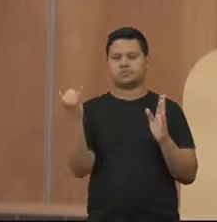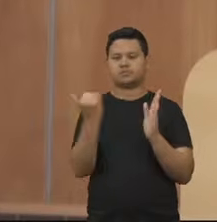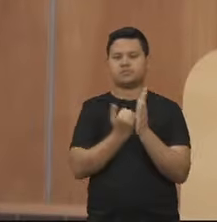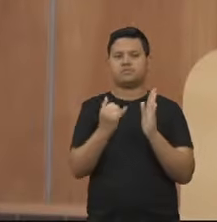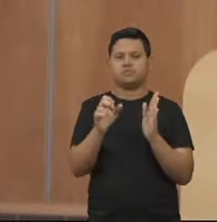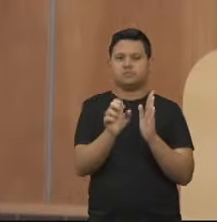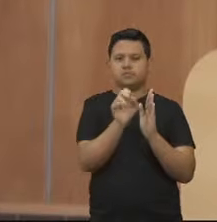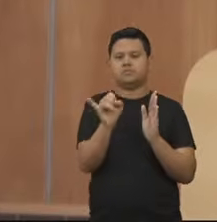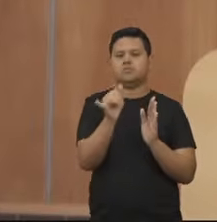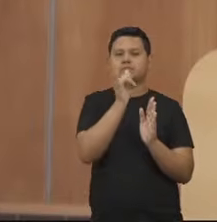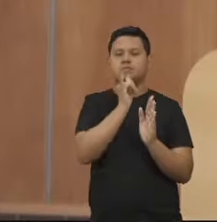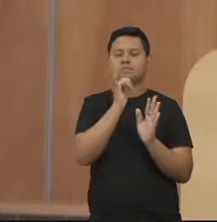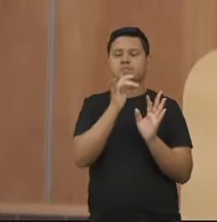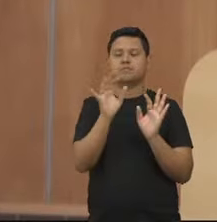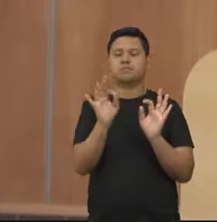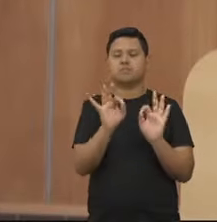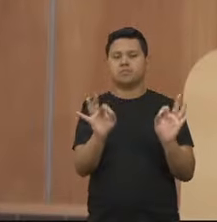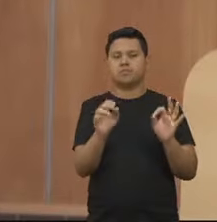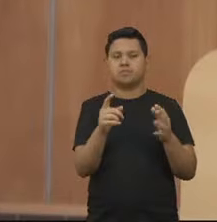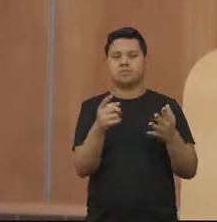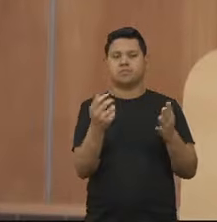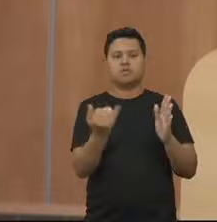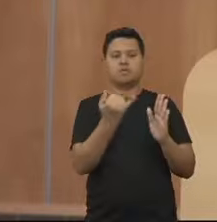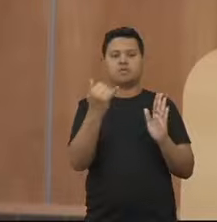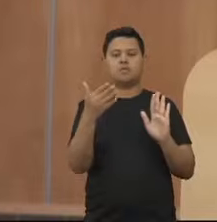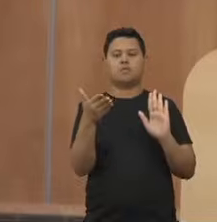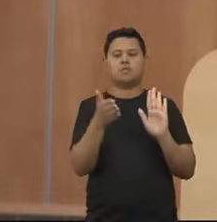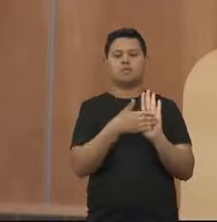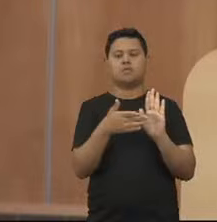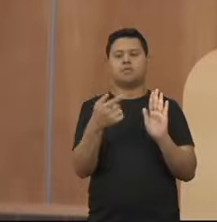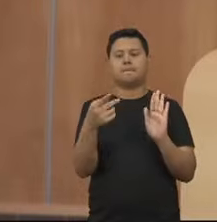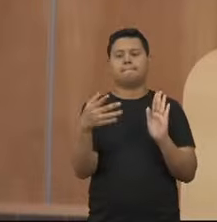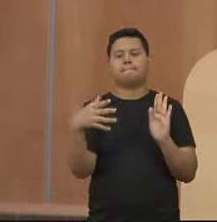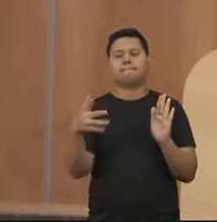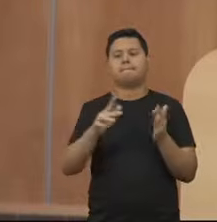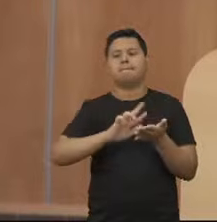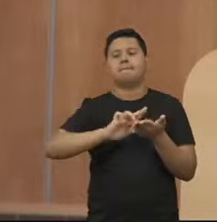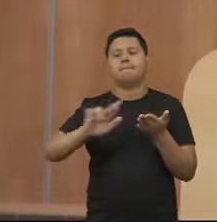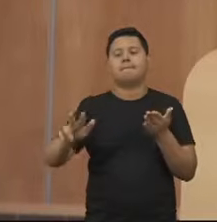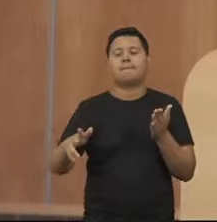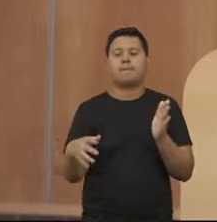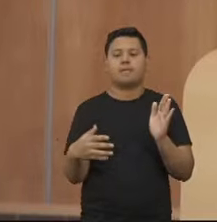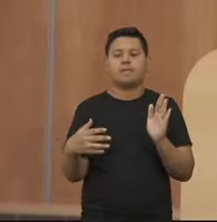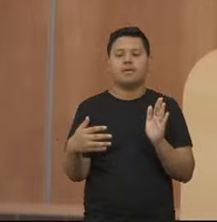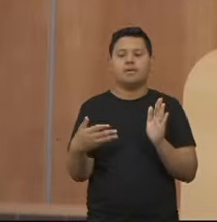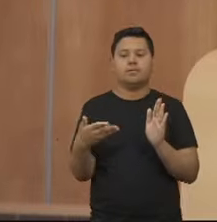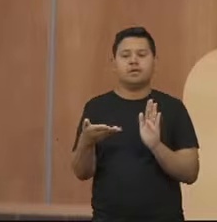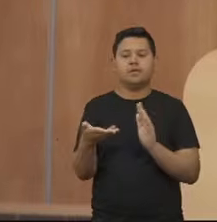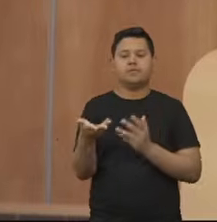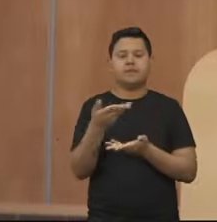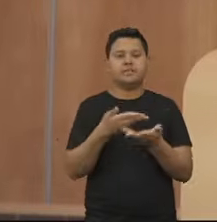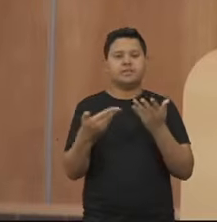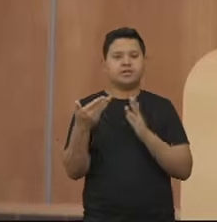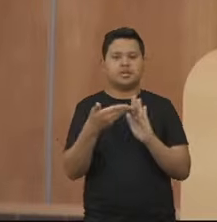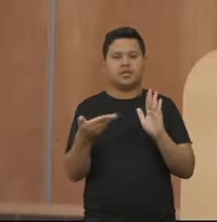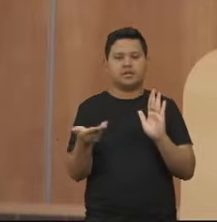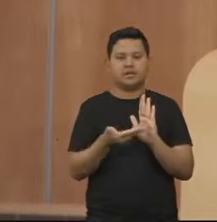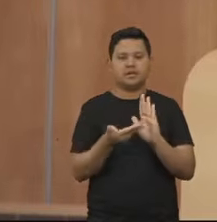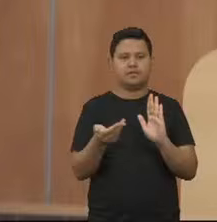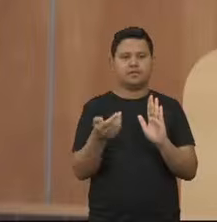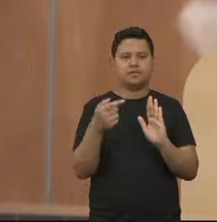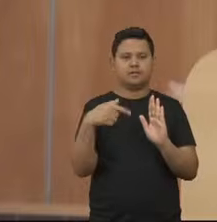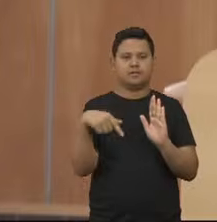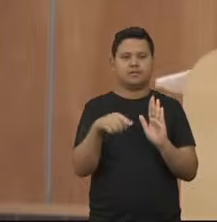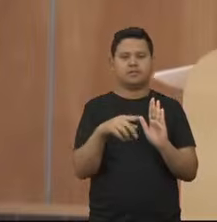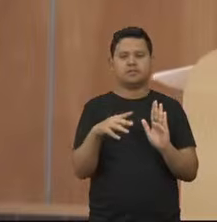queria citar aqui alguns pontos importantes. Então, você vê que o quanto de benefício que tem é um programa social de habitação.